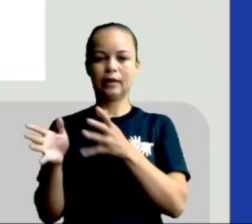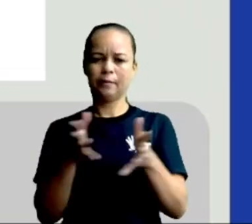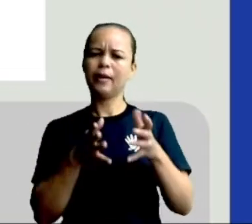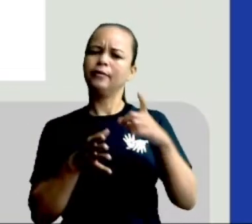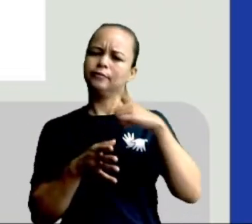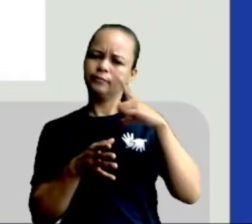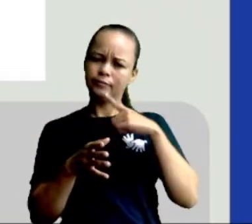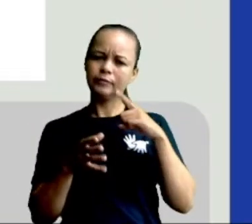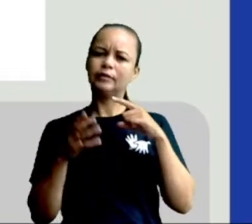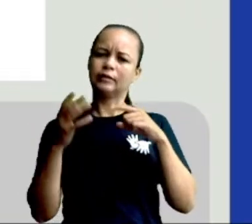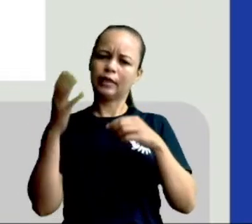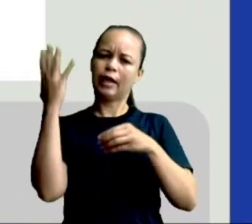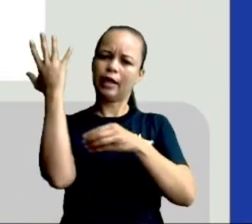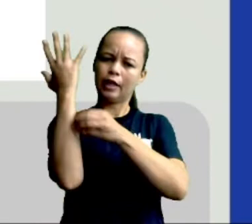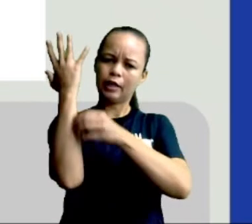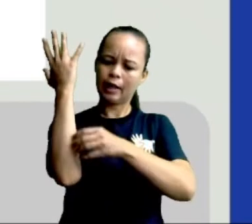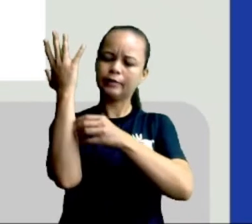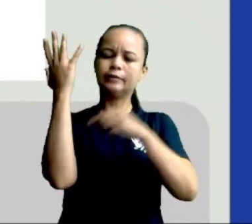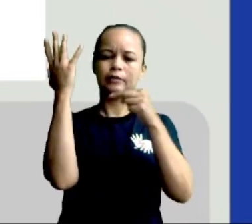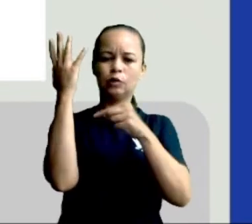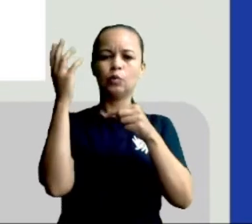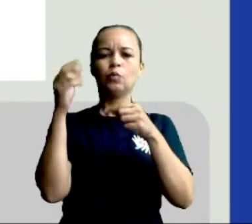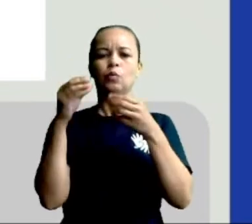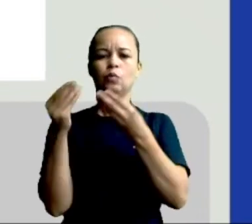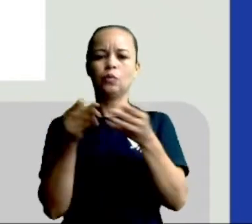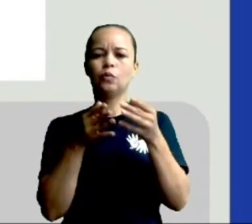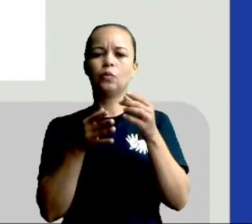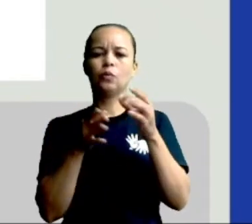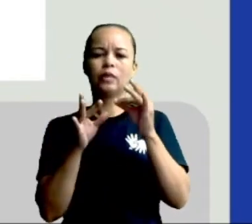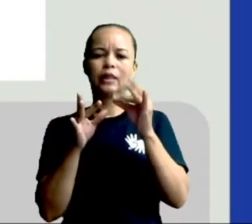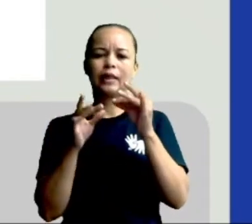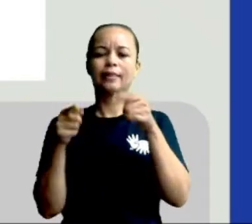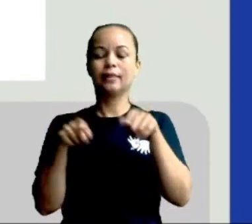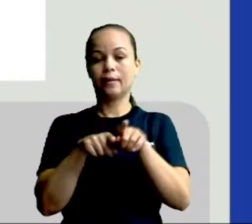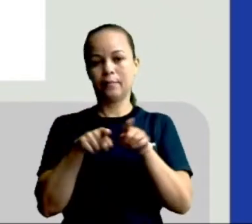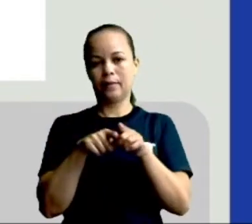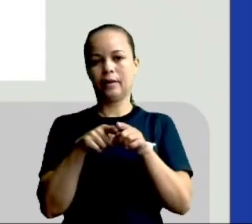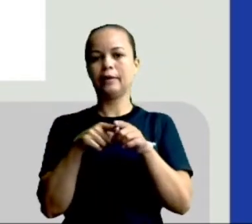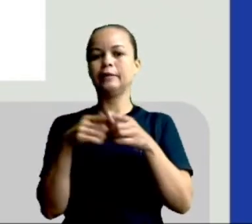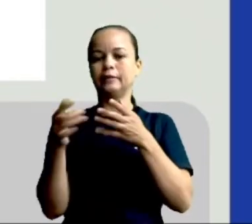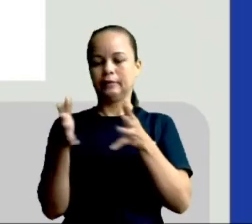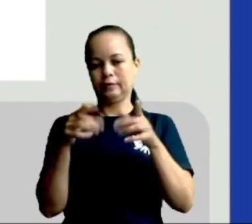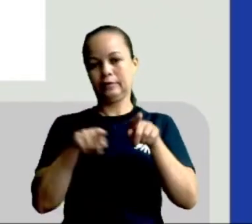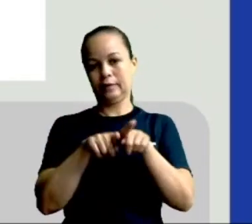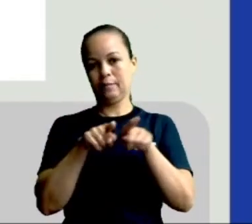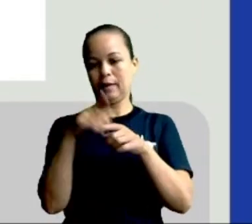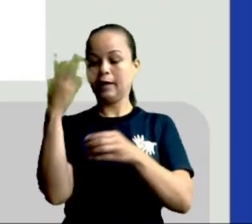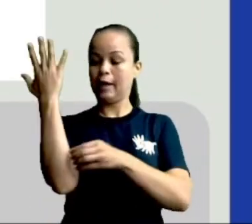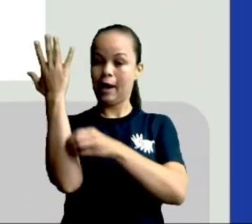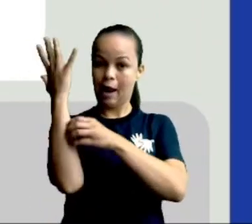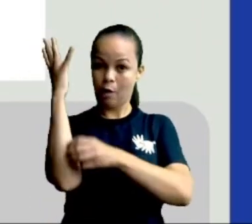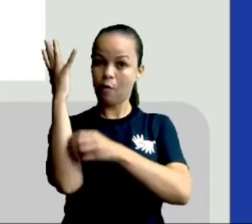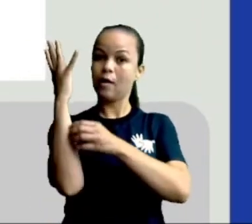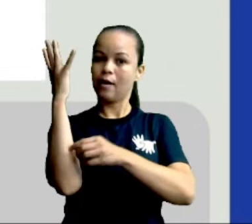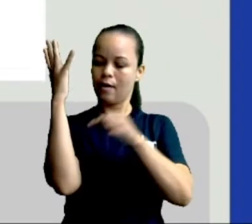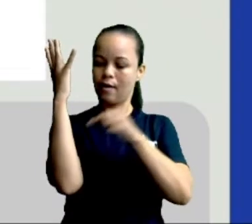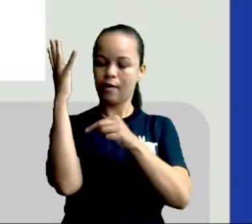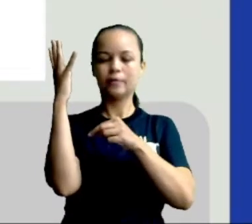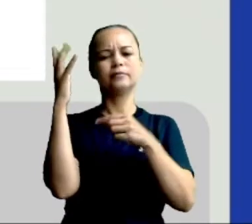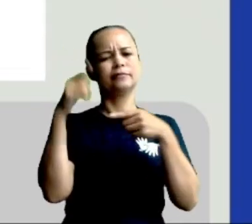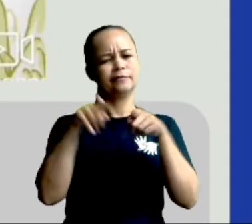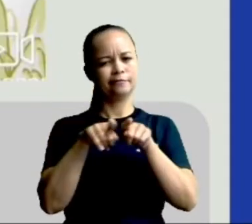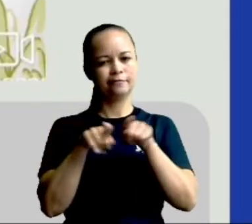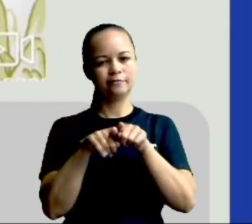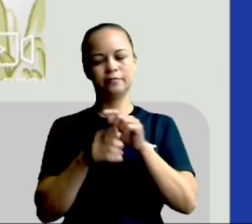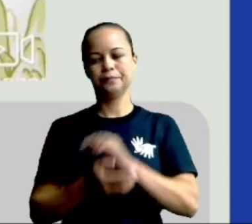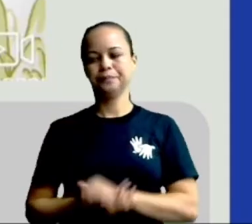ali nutrientes reservados ali naquela parte da planta que é o caule. A batata inglesa é um